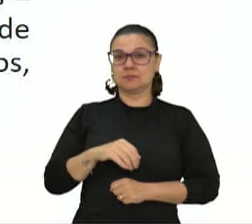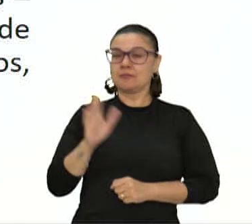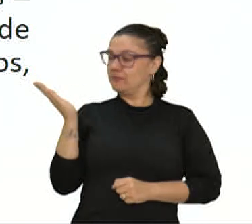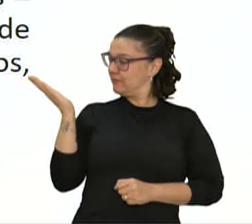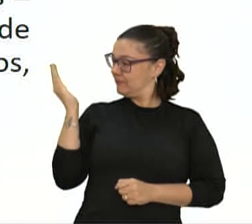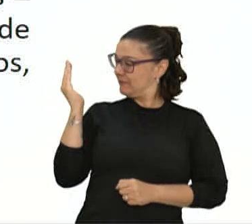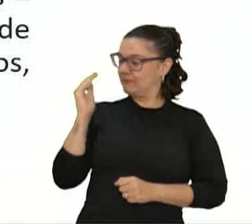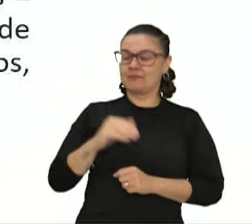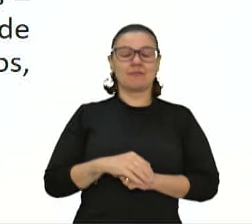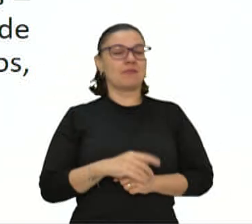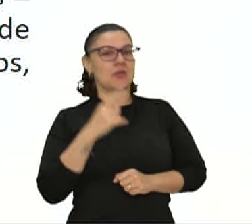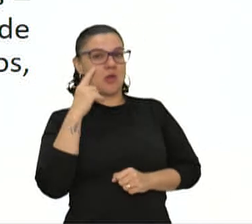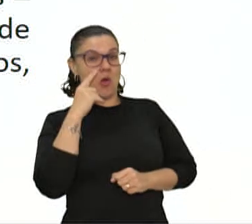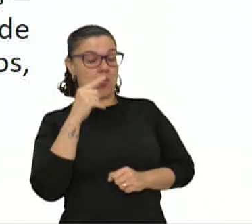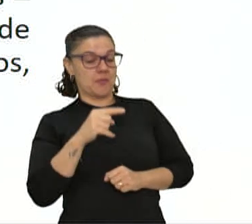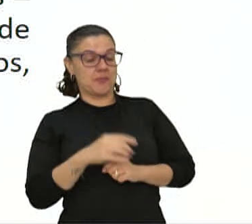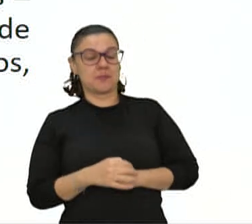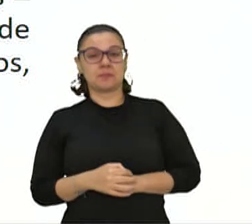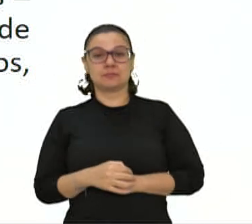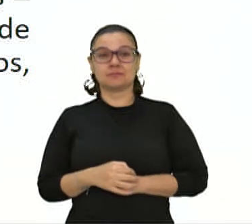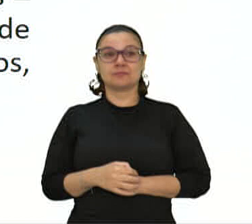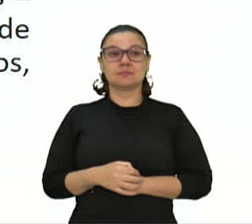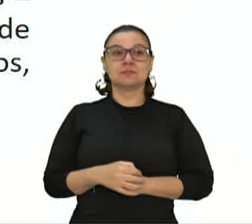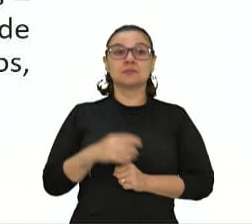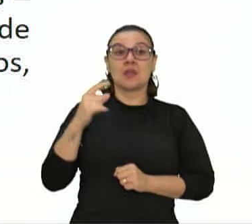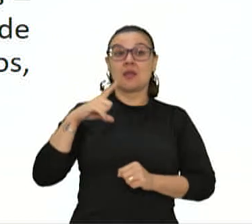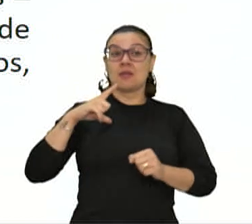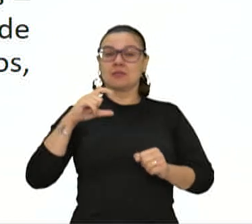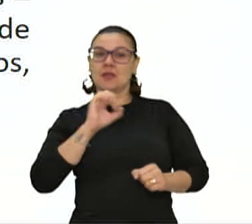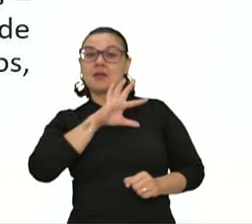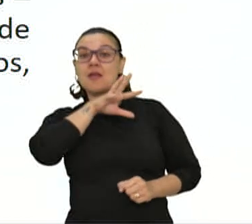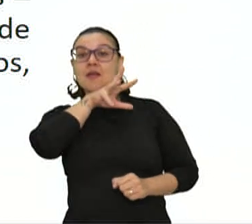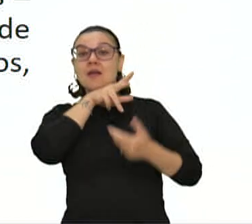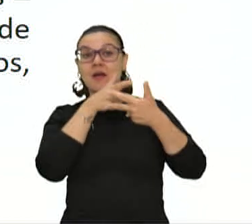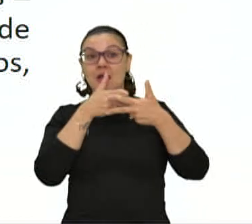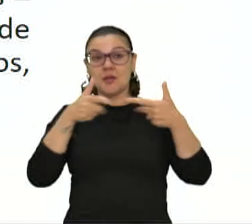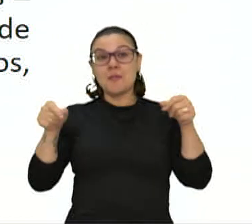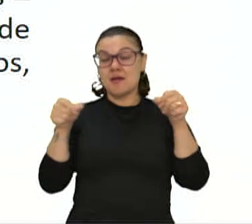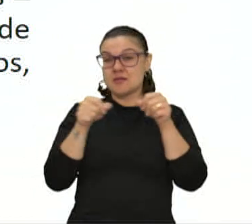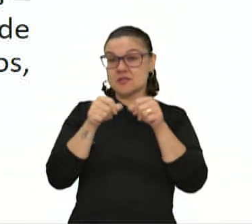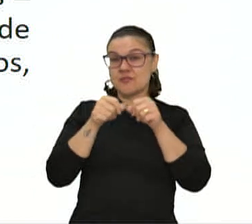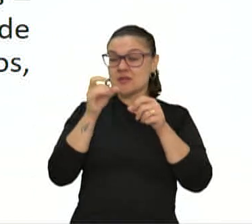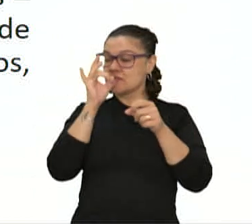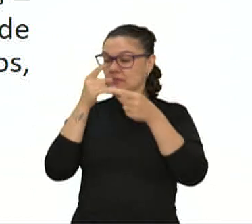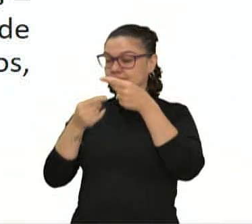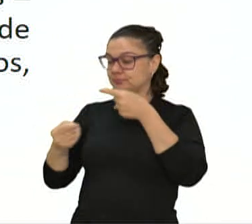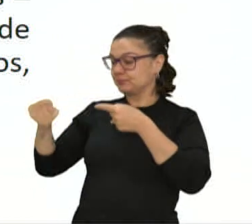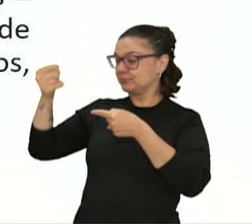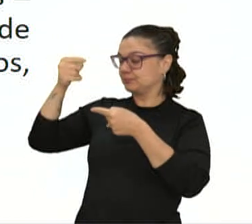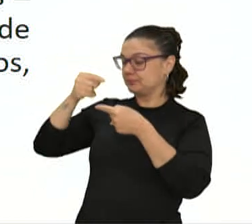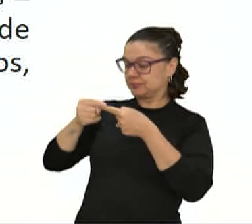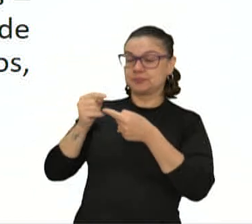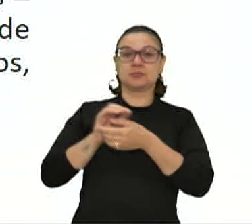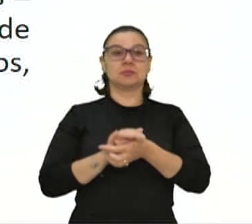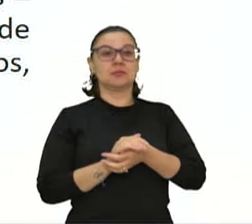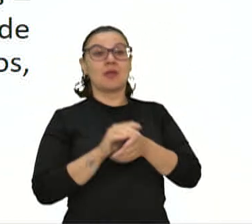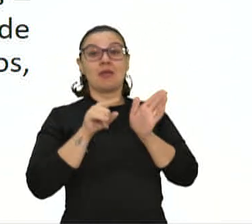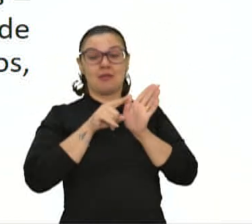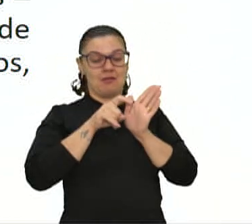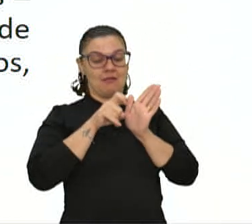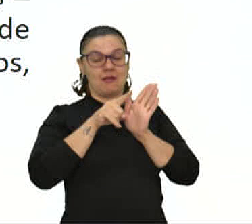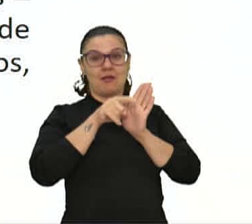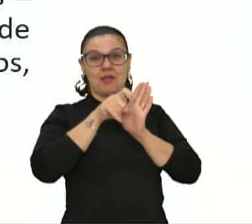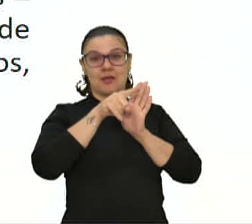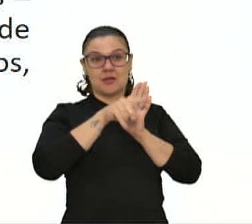Chega aqui, leia essa notícia comigo. Existem animais que fazem fotossíntese? Além da lesma